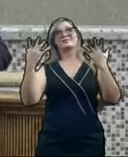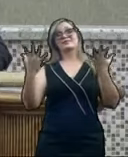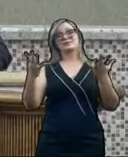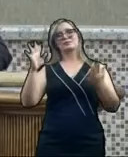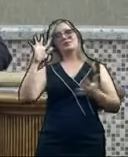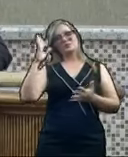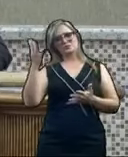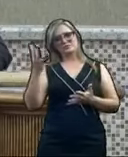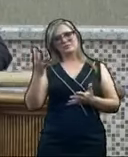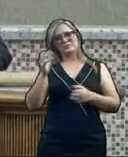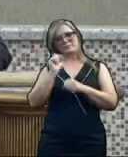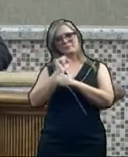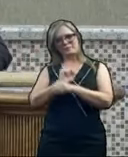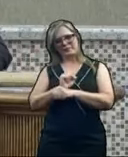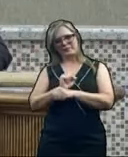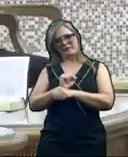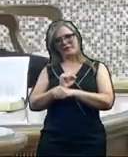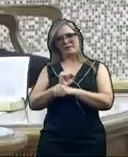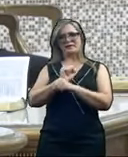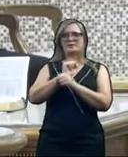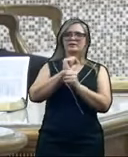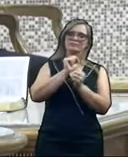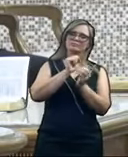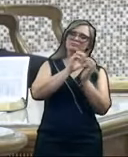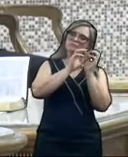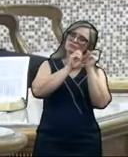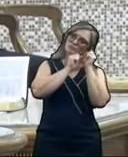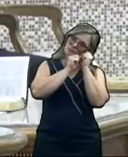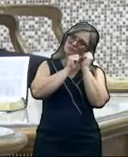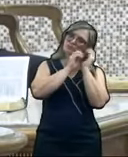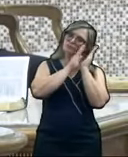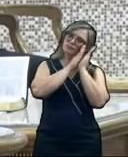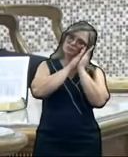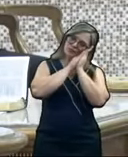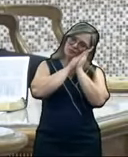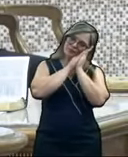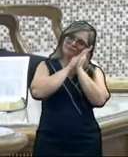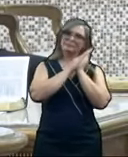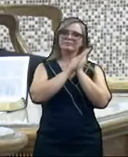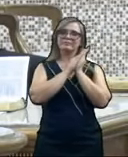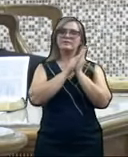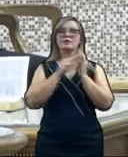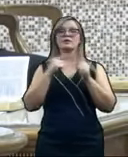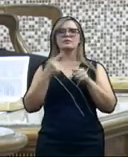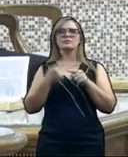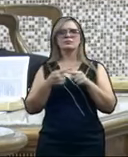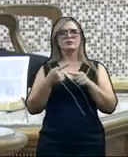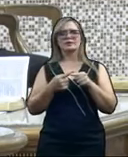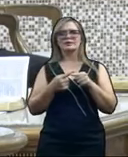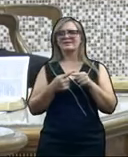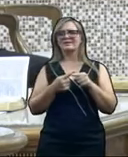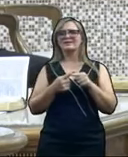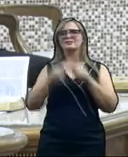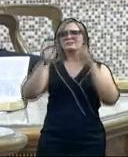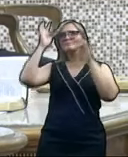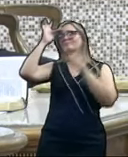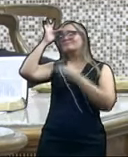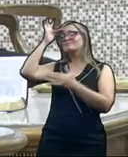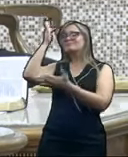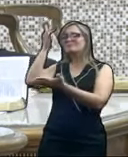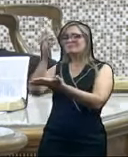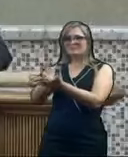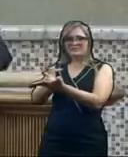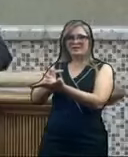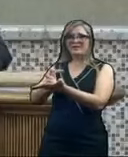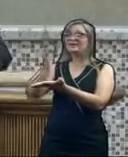então tem alguém tem que parar esperar e aguardar o sinal da providência de Deus